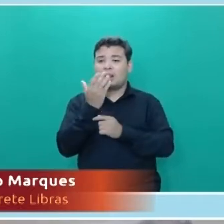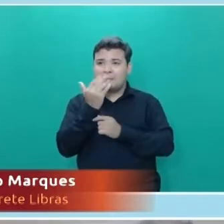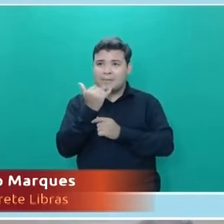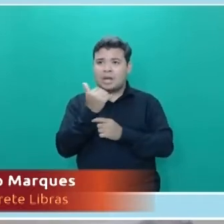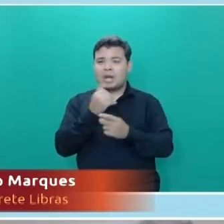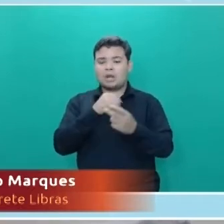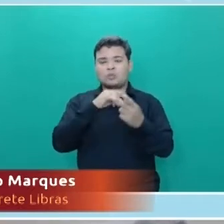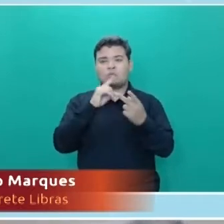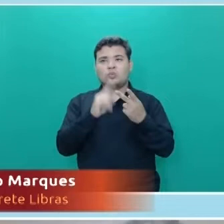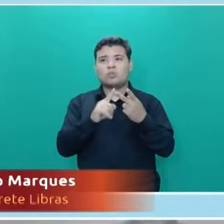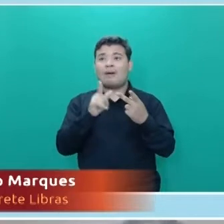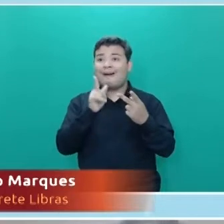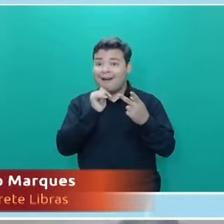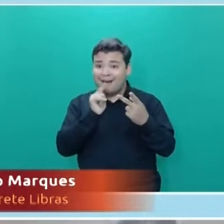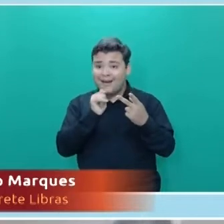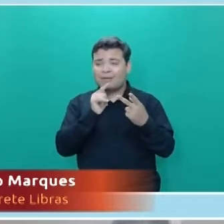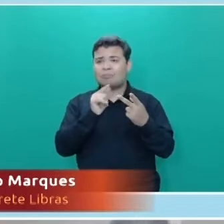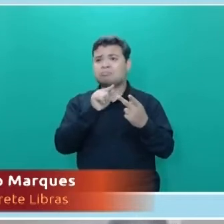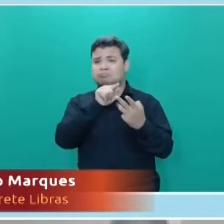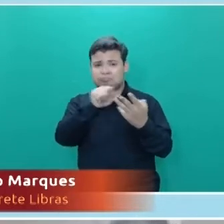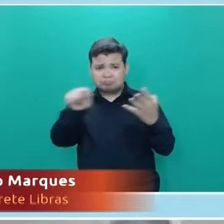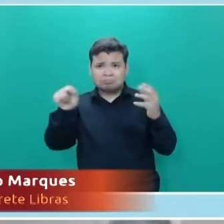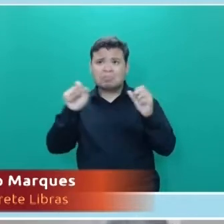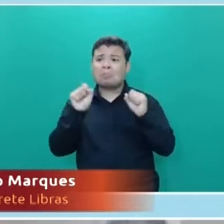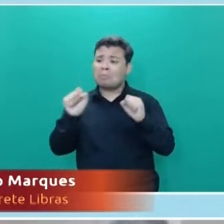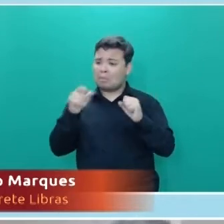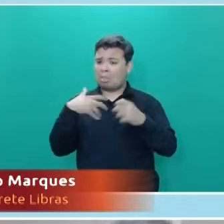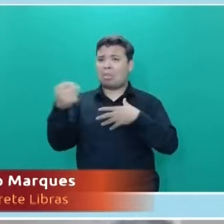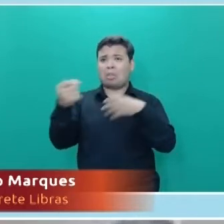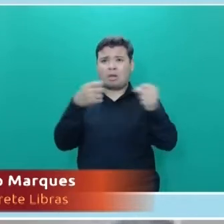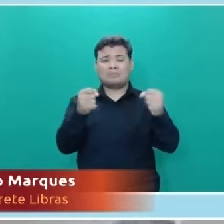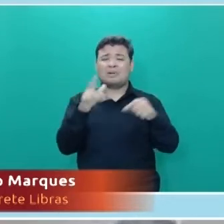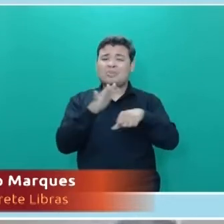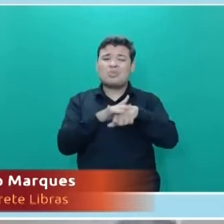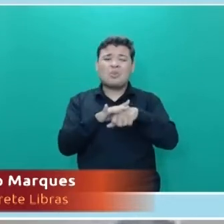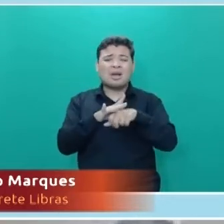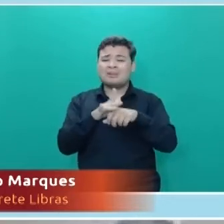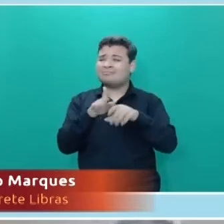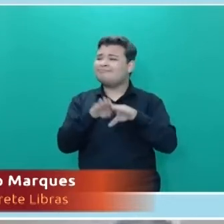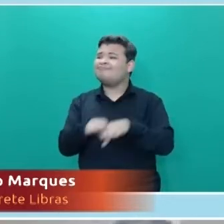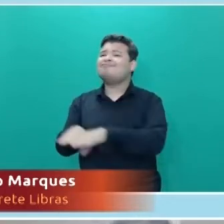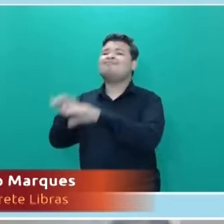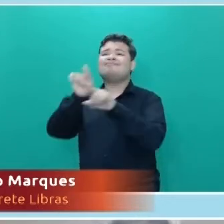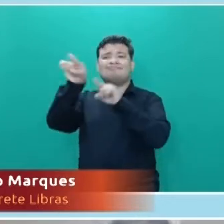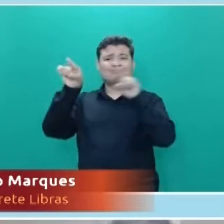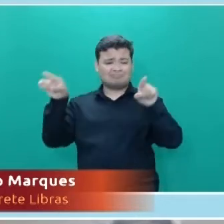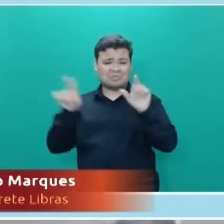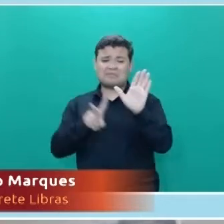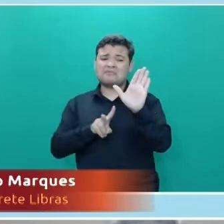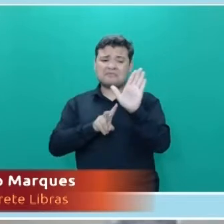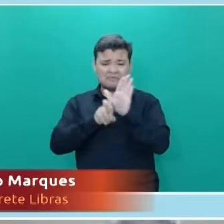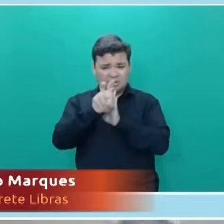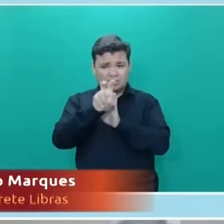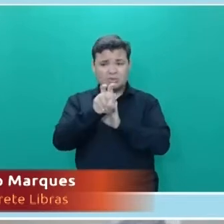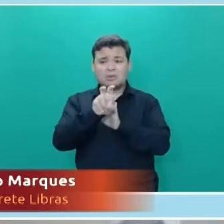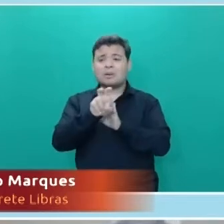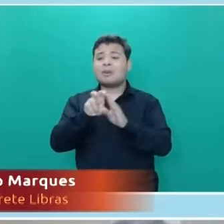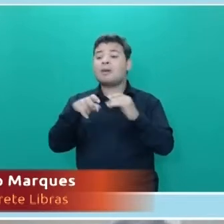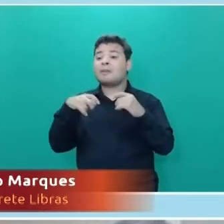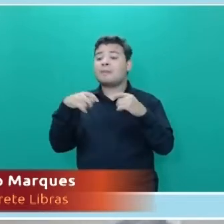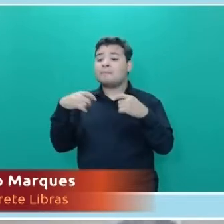água. Então, é uma doença, como tantas outras virais, que necessitam que ações